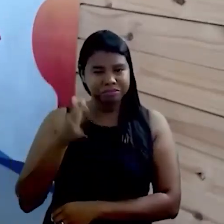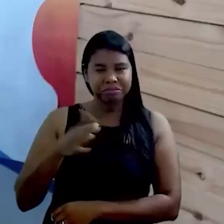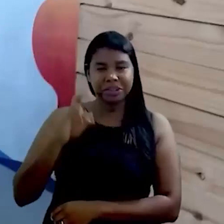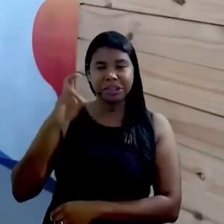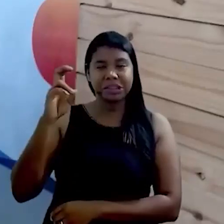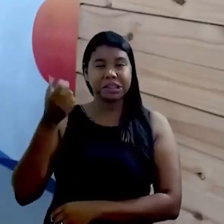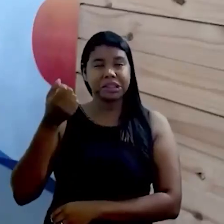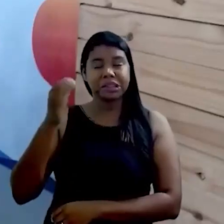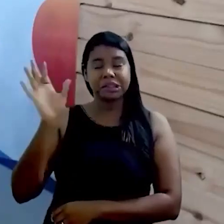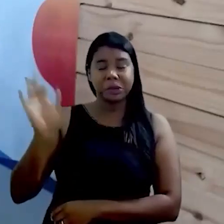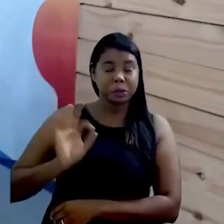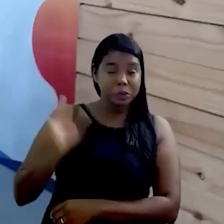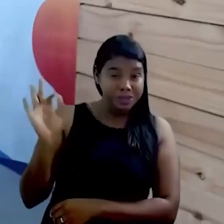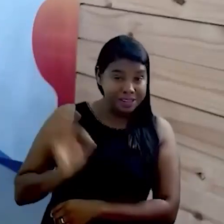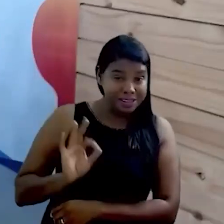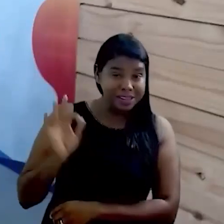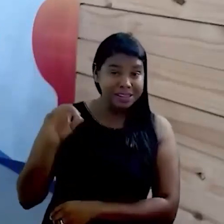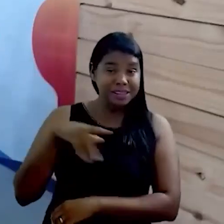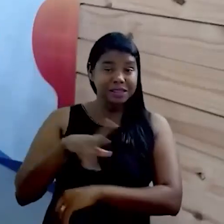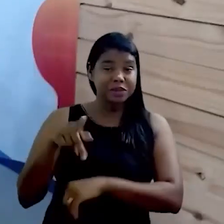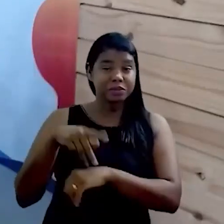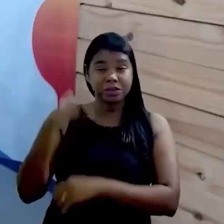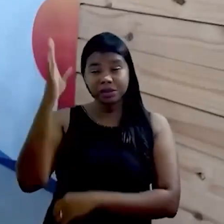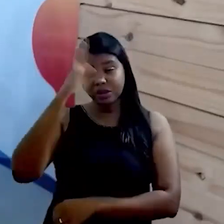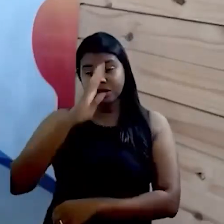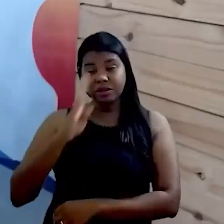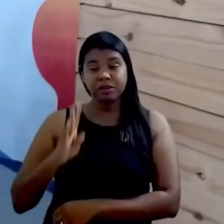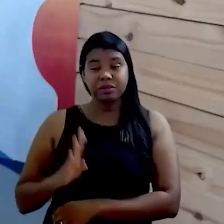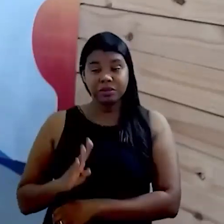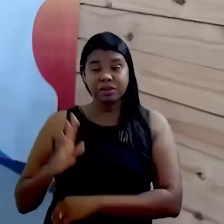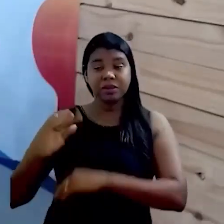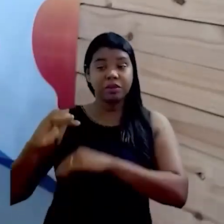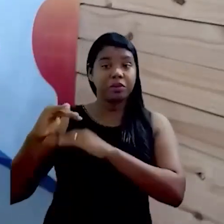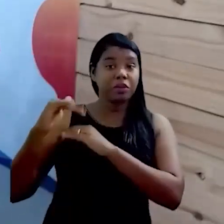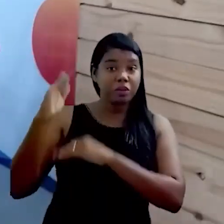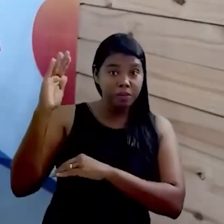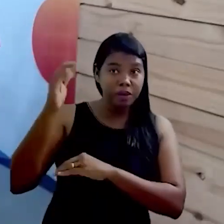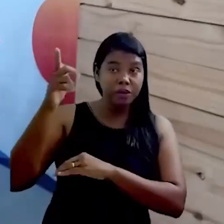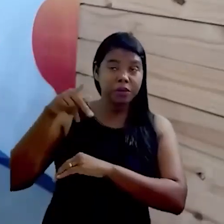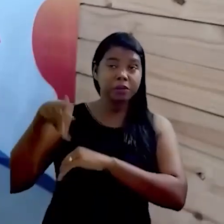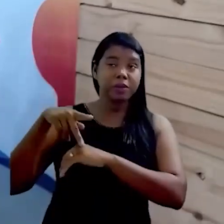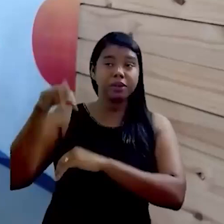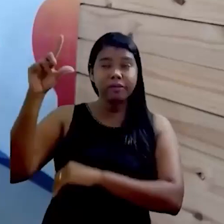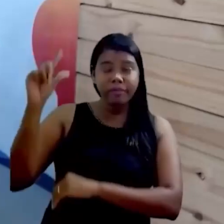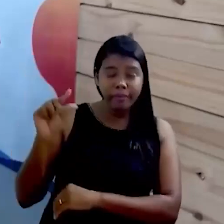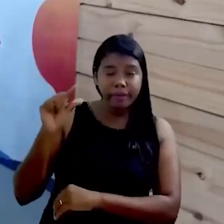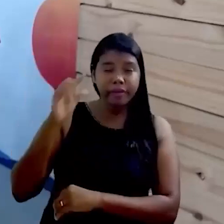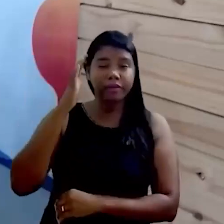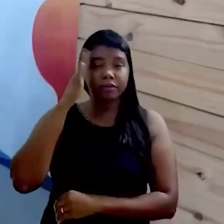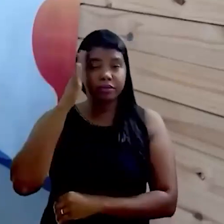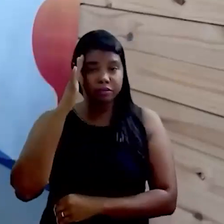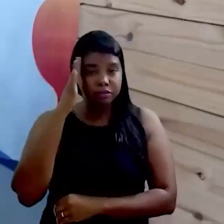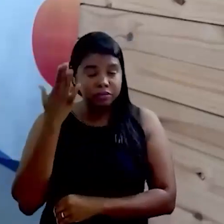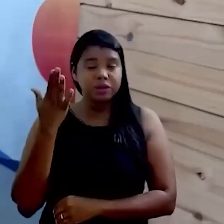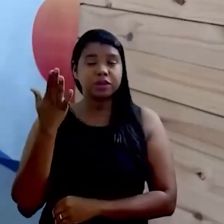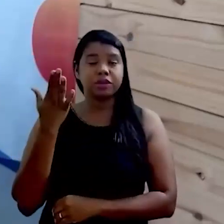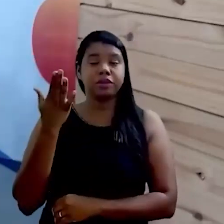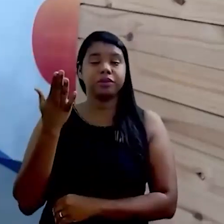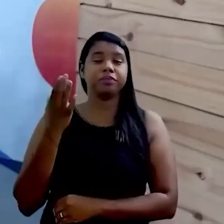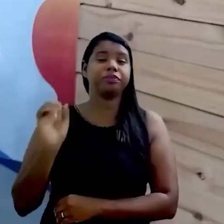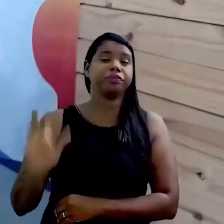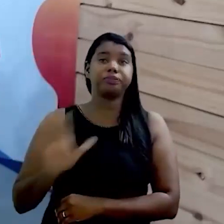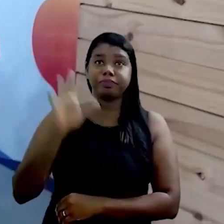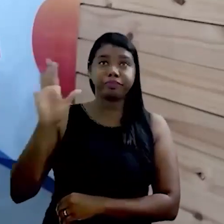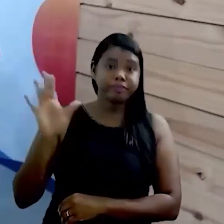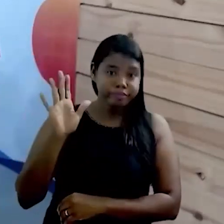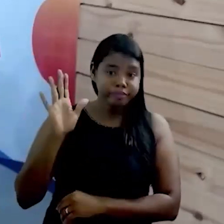5%, 6%. Né? Nos países, o Brasil está com inflação um pouquinho maior, tem país que está um pouco menor, mas a gente vive um cenário de inflação alta e